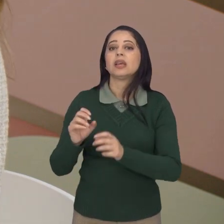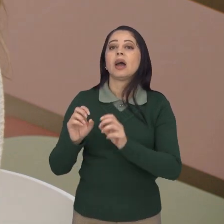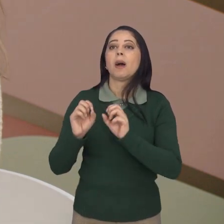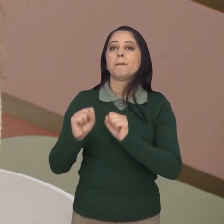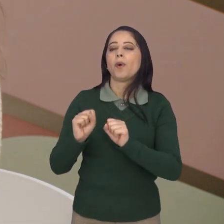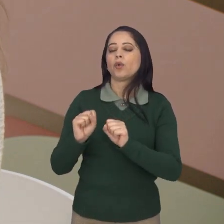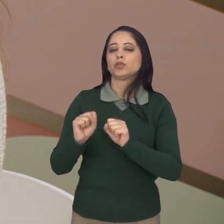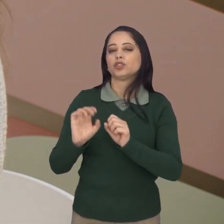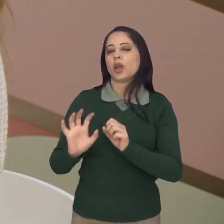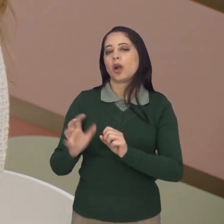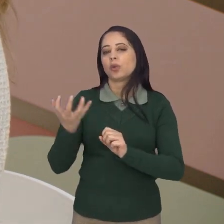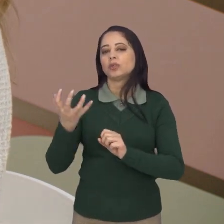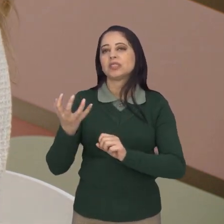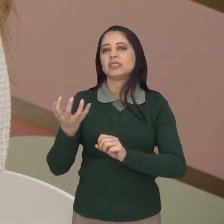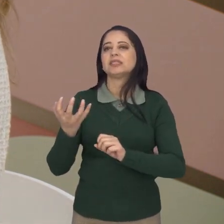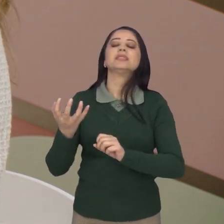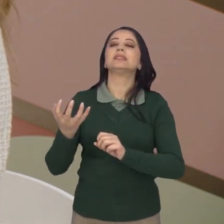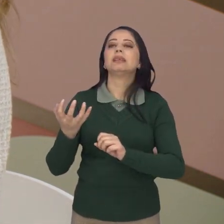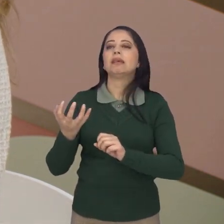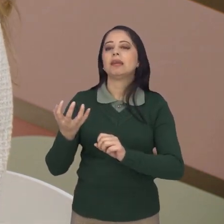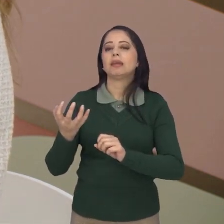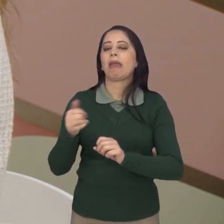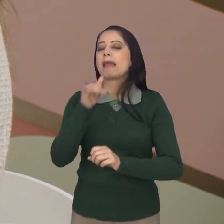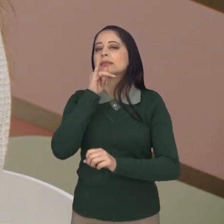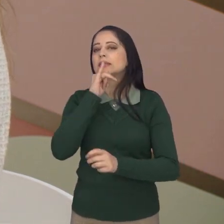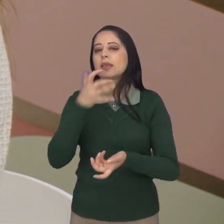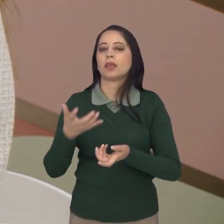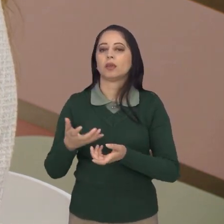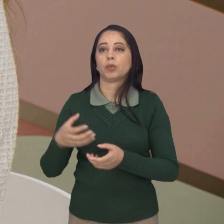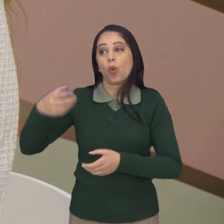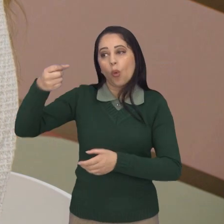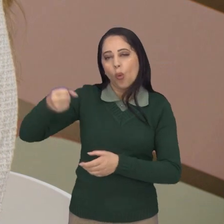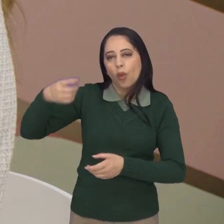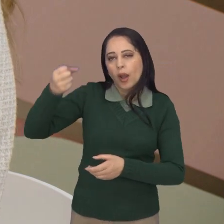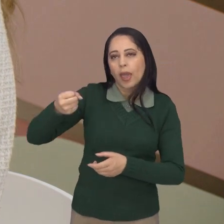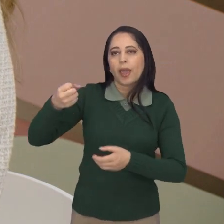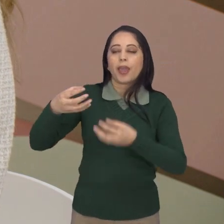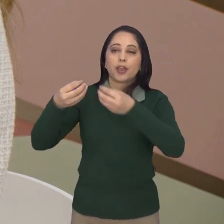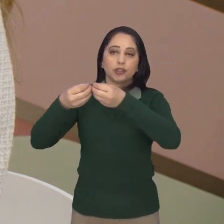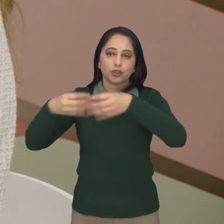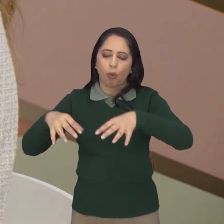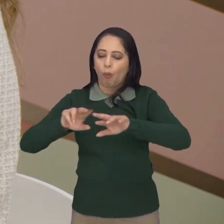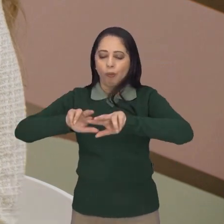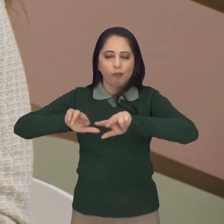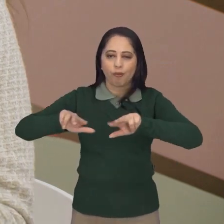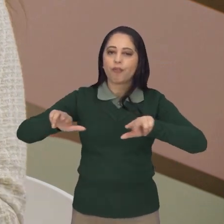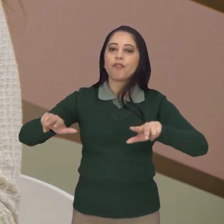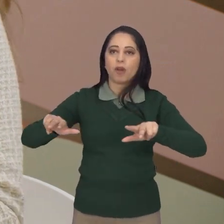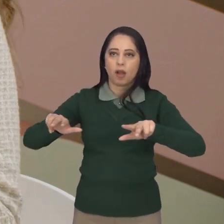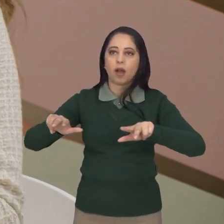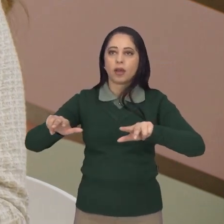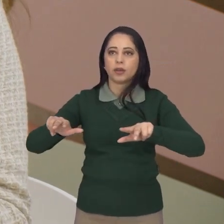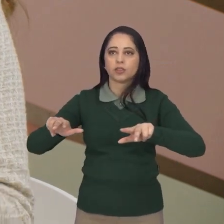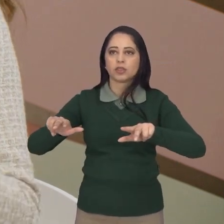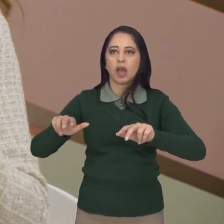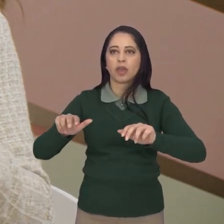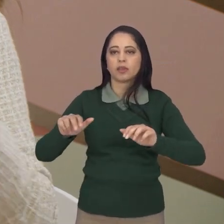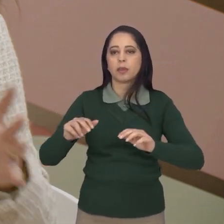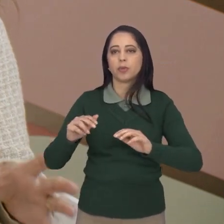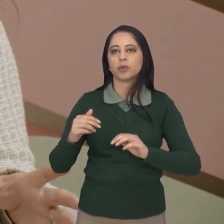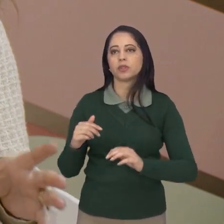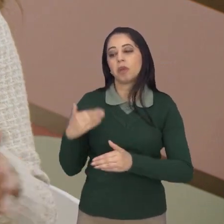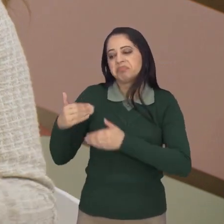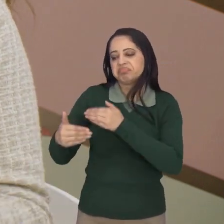de sensibilização, no caso da alergia alimentar. Então, por exemplo, ao leite, alguns outros alimentos, e ela também tem uma melhora se